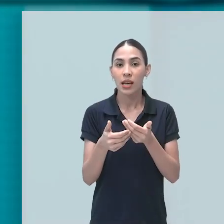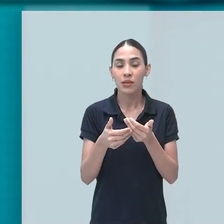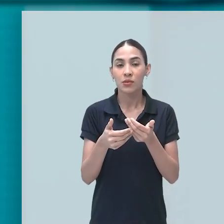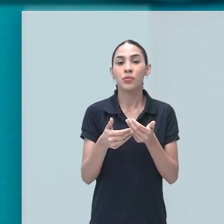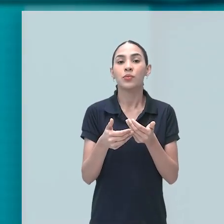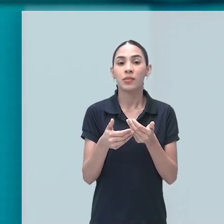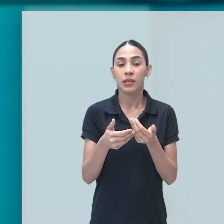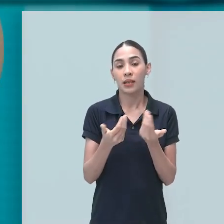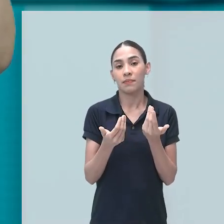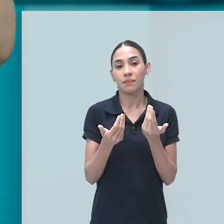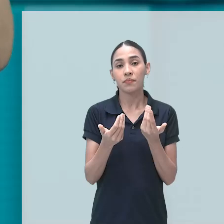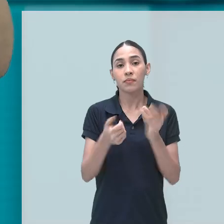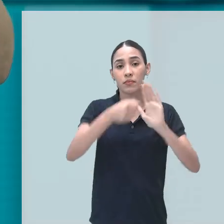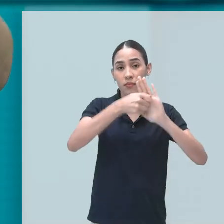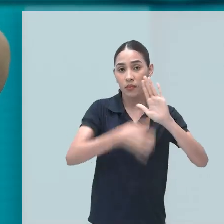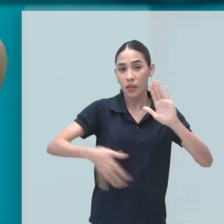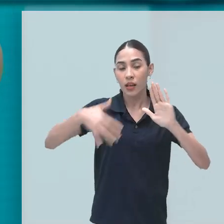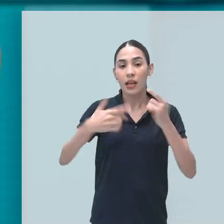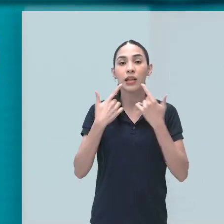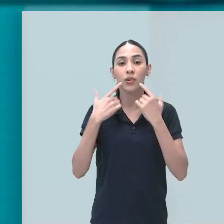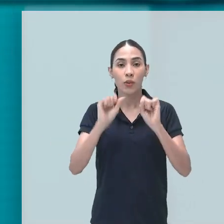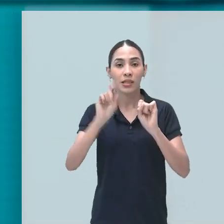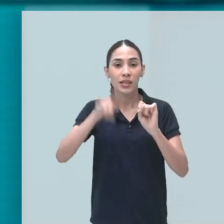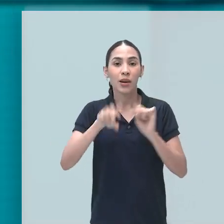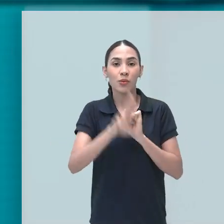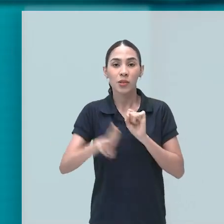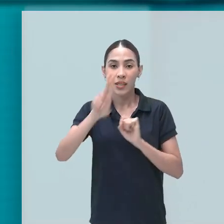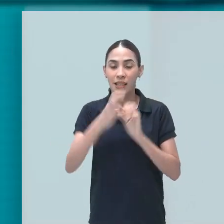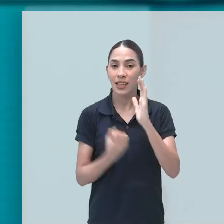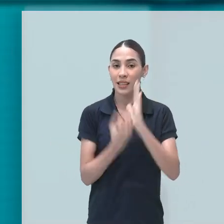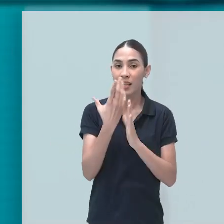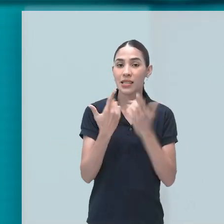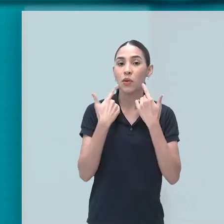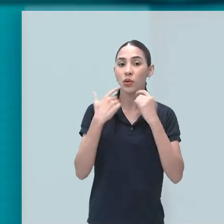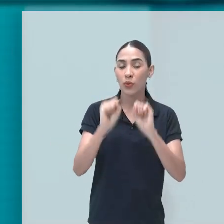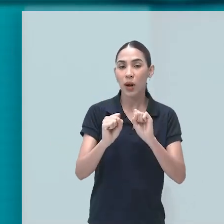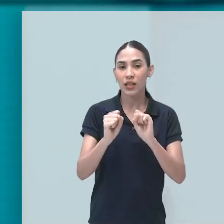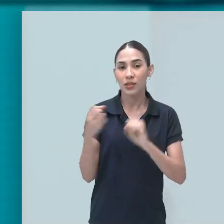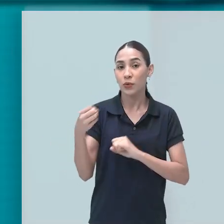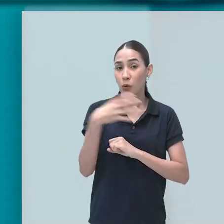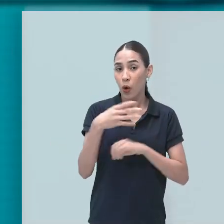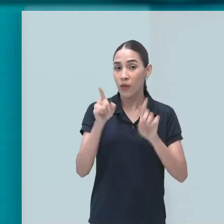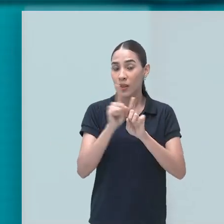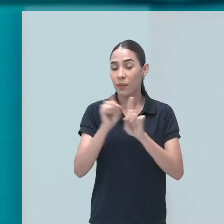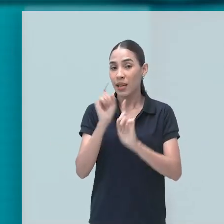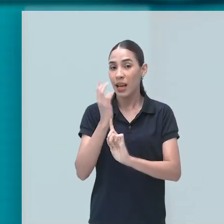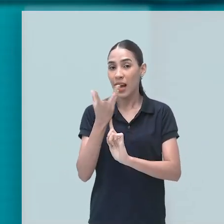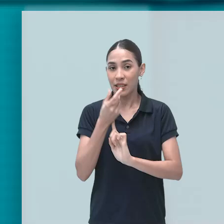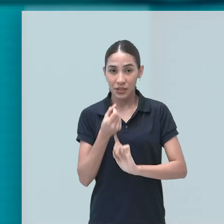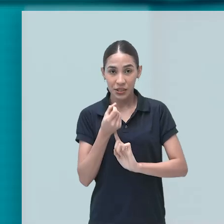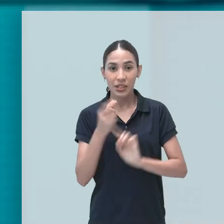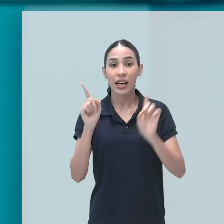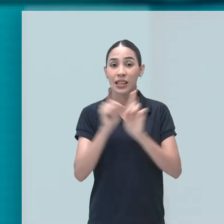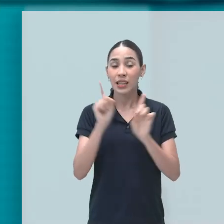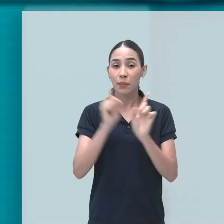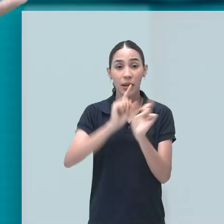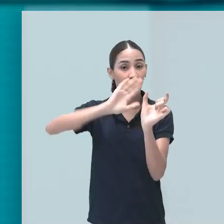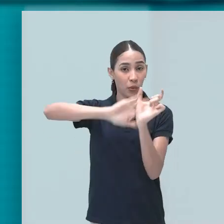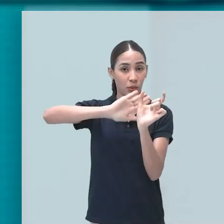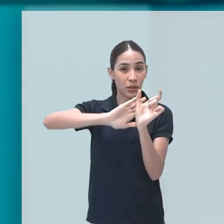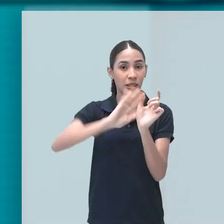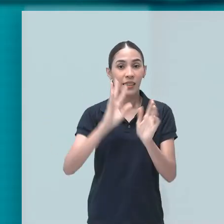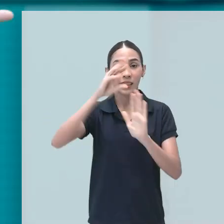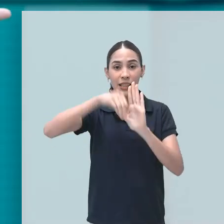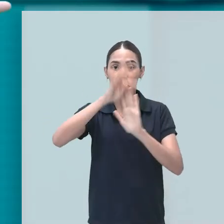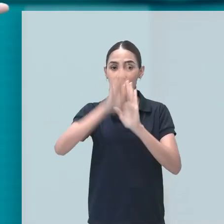figuras de linguagem sendo utilizadas para a criação dessa linguagem inovadora, artística, conotativa, em